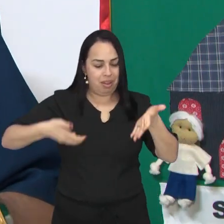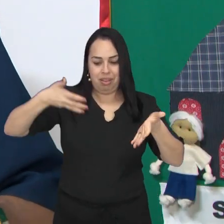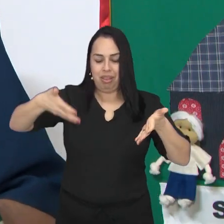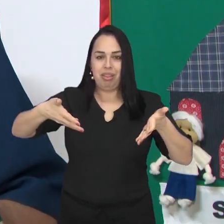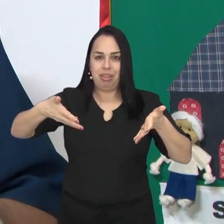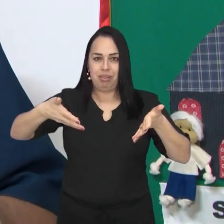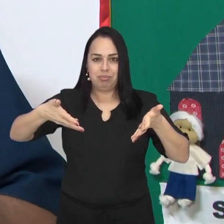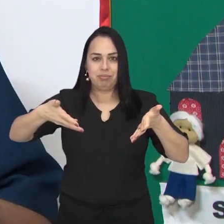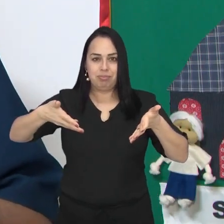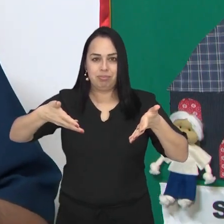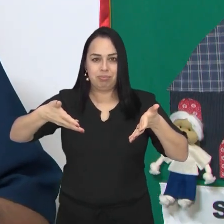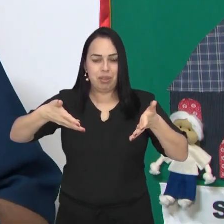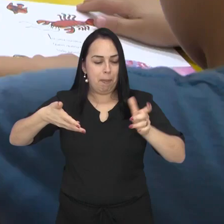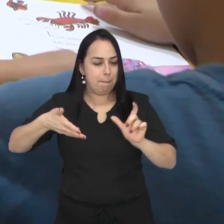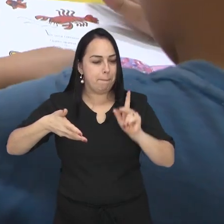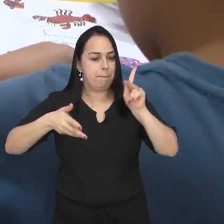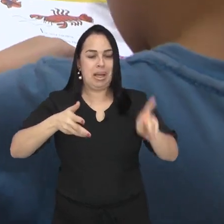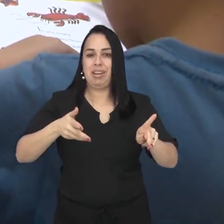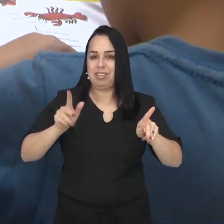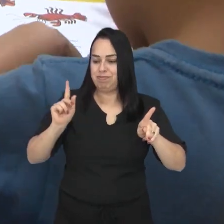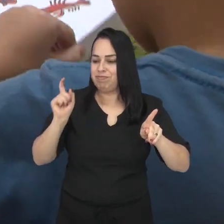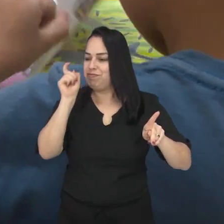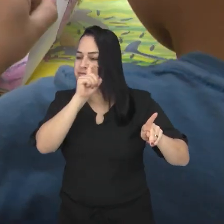boca escarra o fato